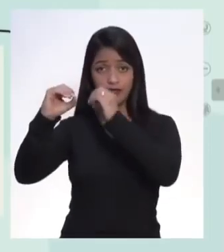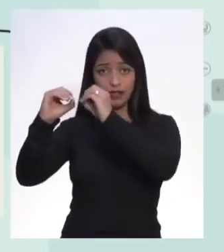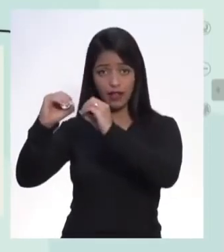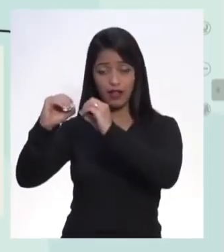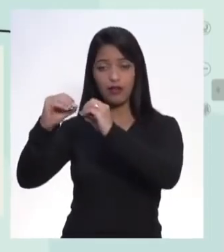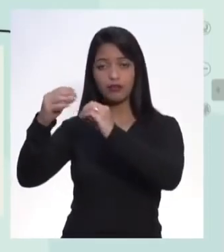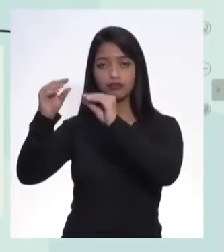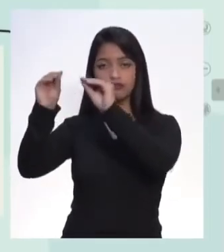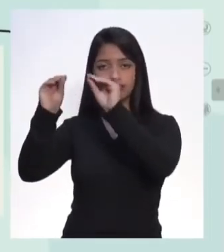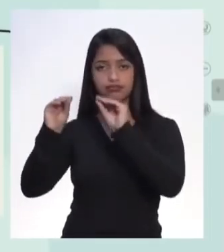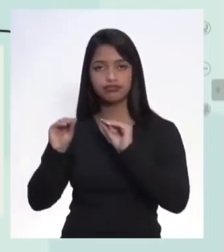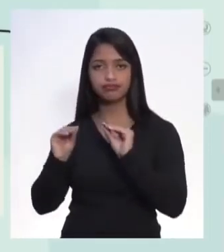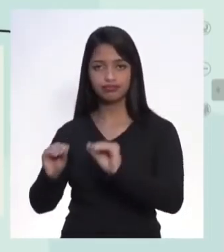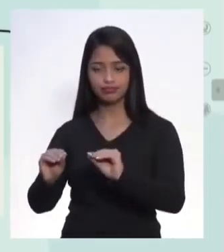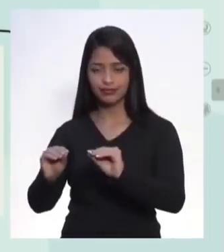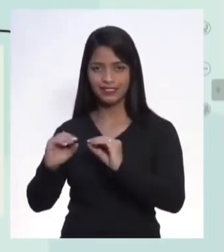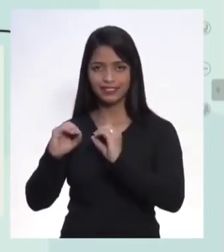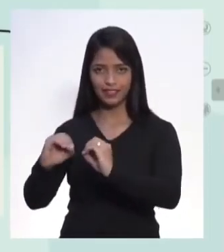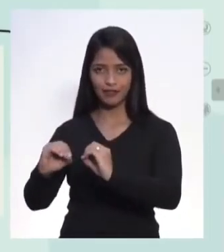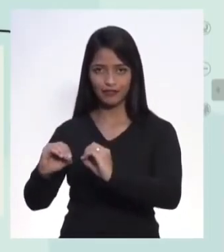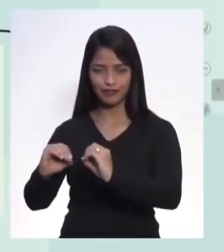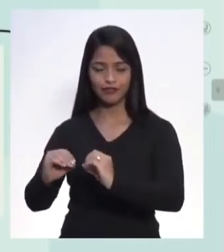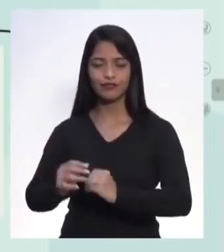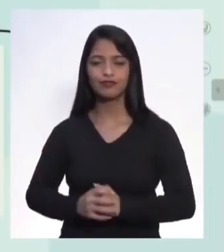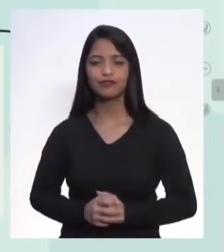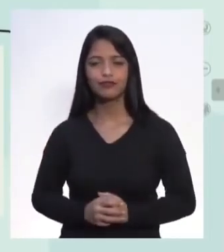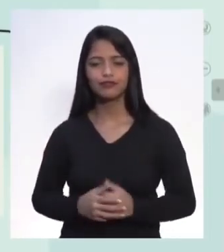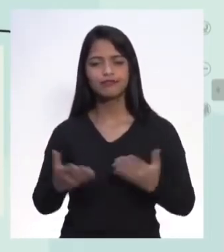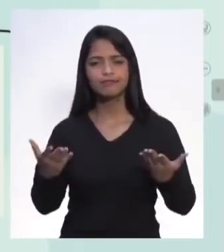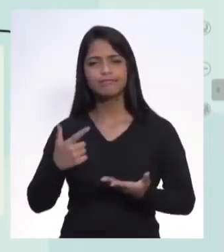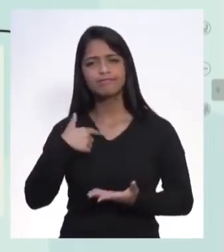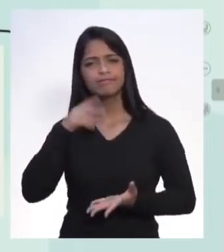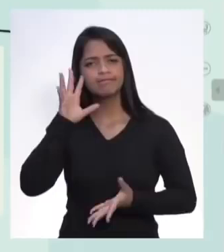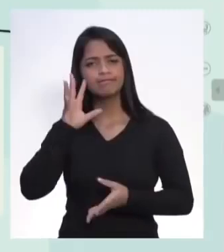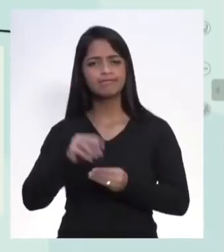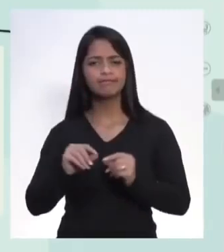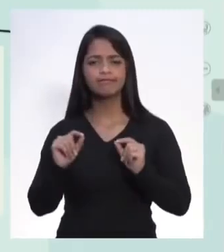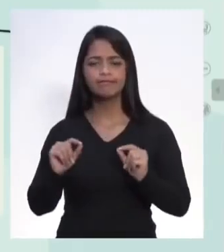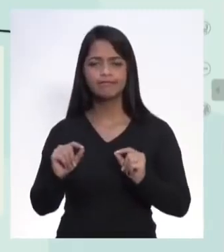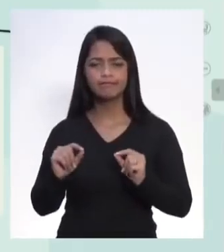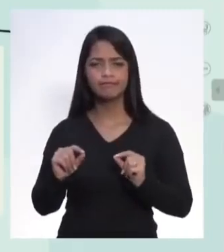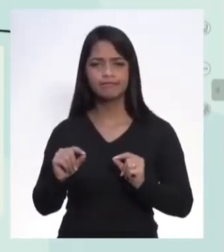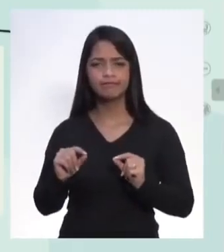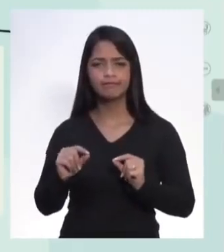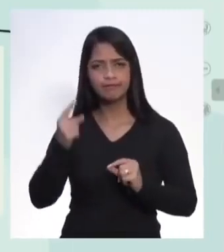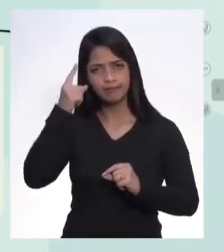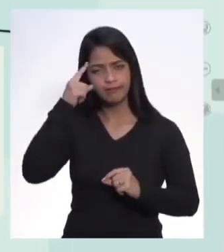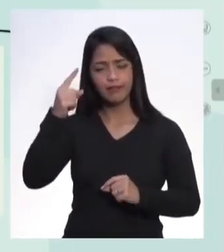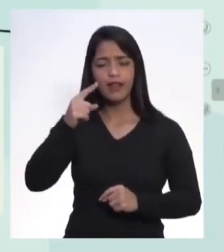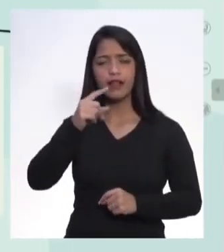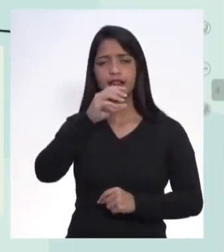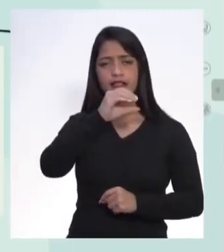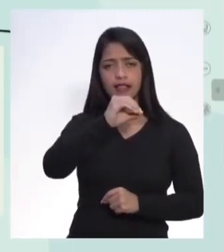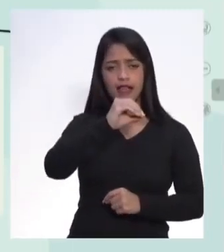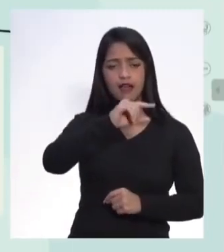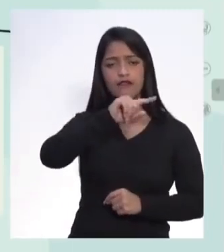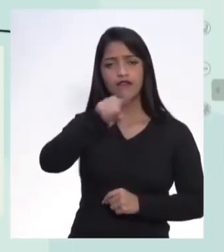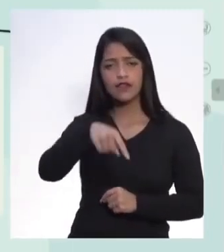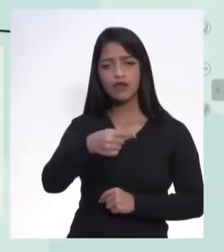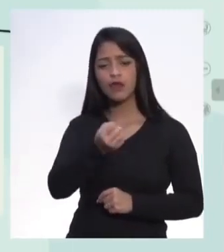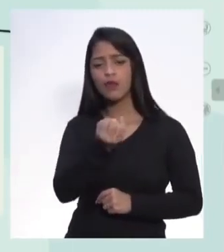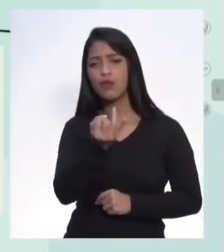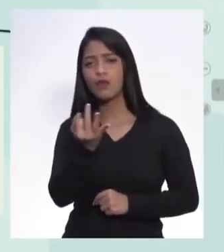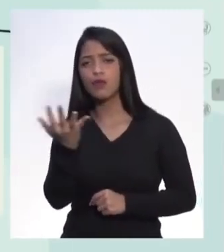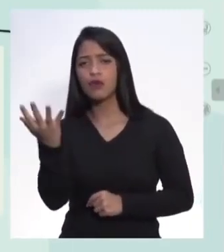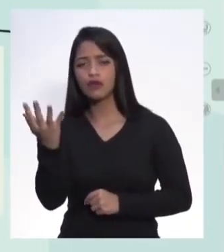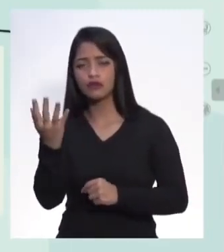Ó, desceu, desceu. E aí eu vou pensar aqui, ó, quantas casas eu tenho depois da vírgula? Ó, nos milésimos.